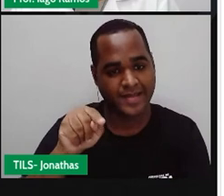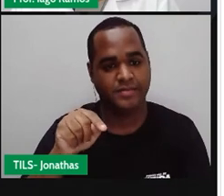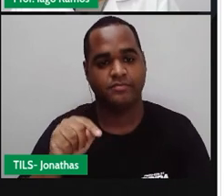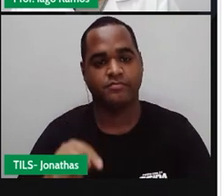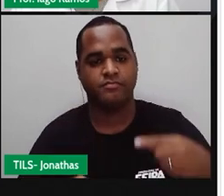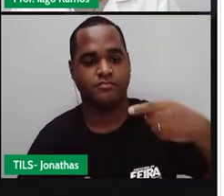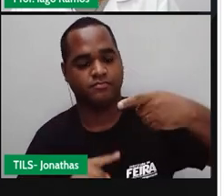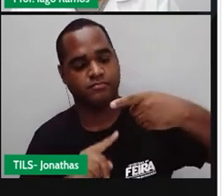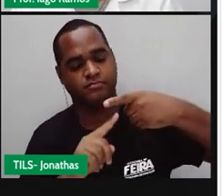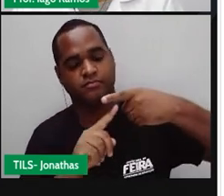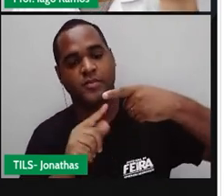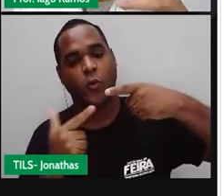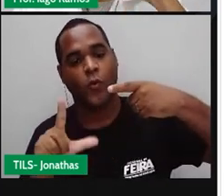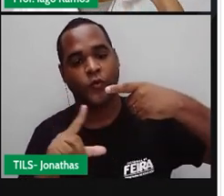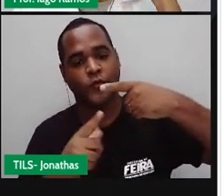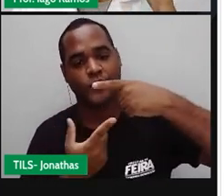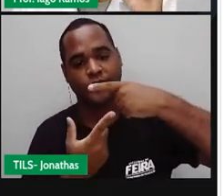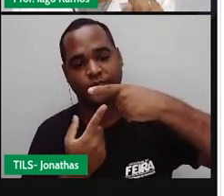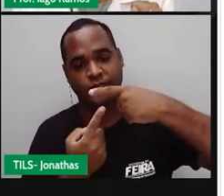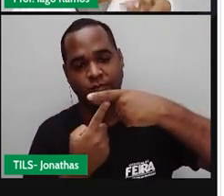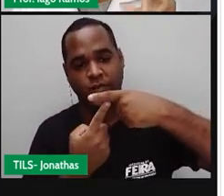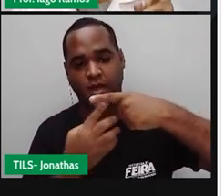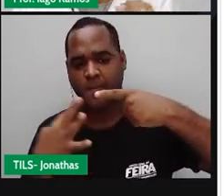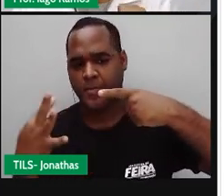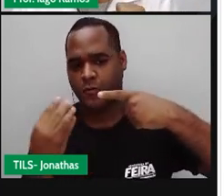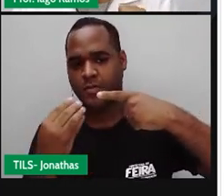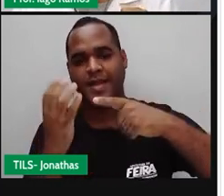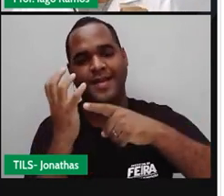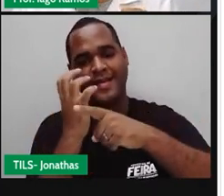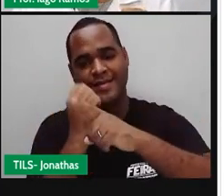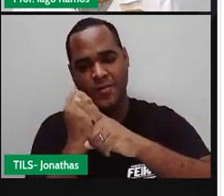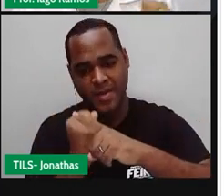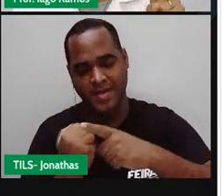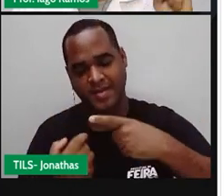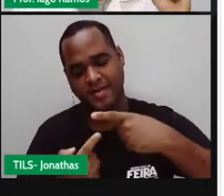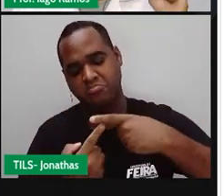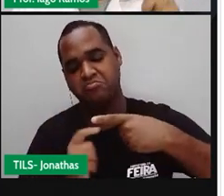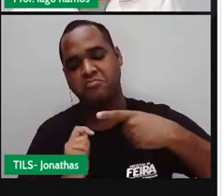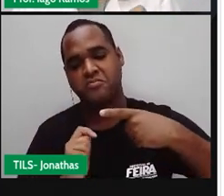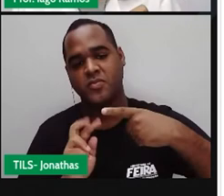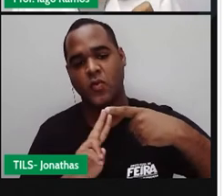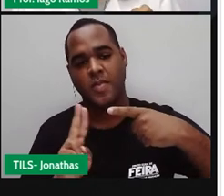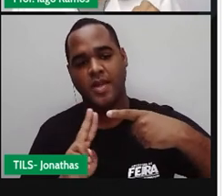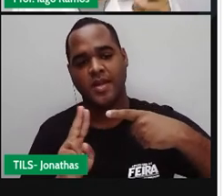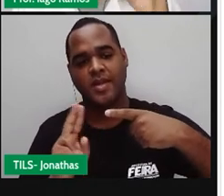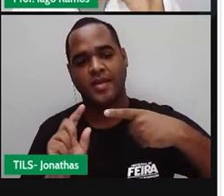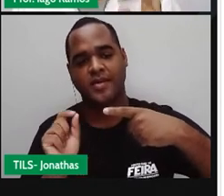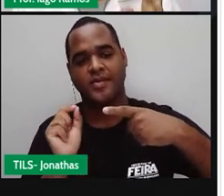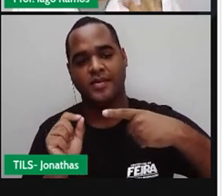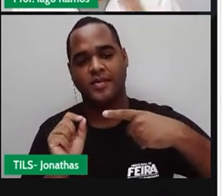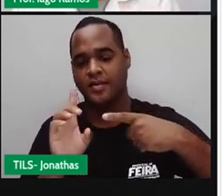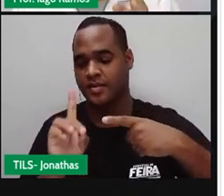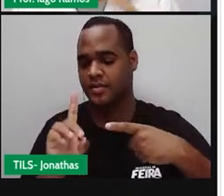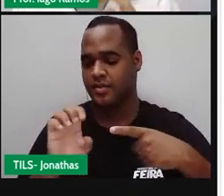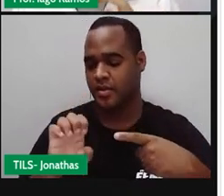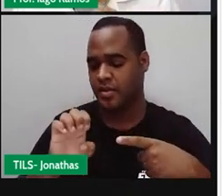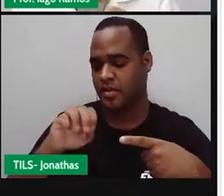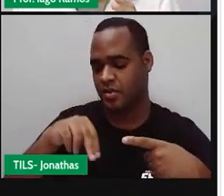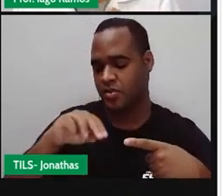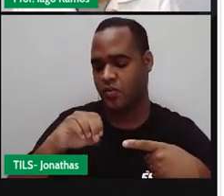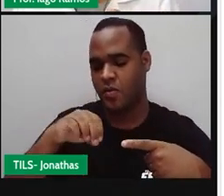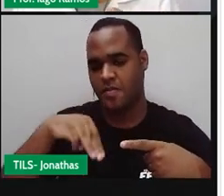número Zinho aqui que fica embaixo O que representa o total que tava apresentando o total ele vai ser chamado de